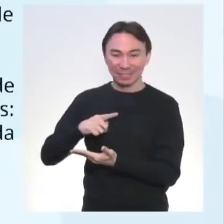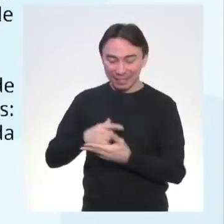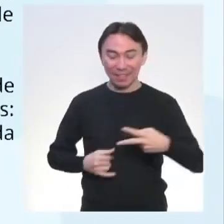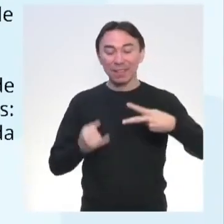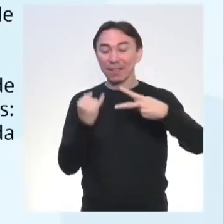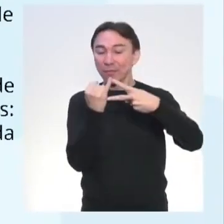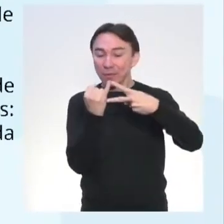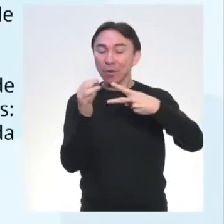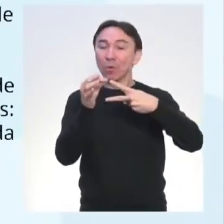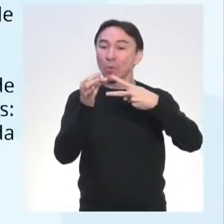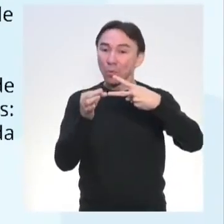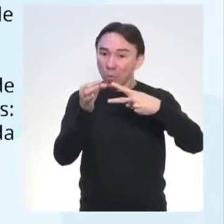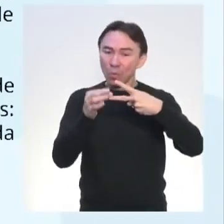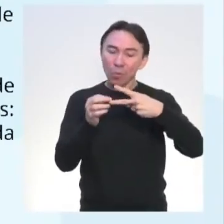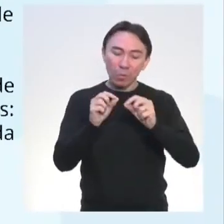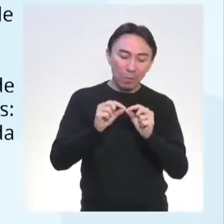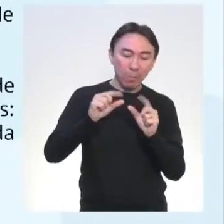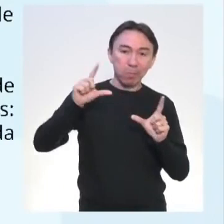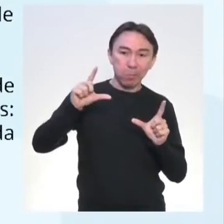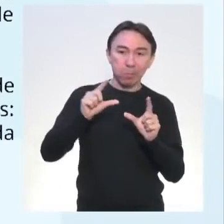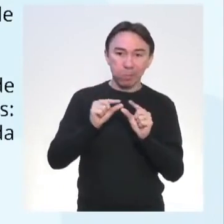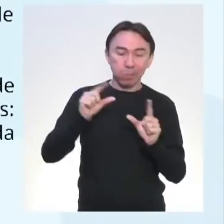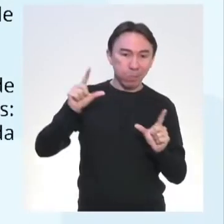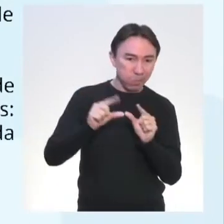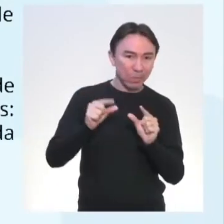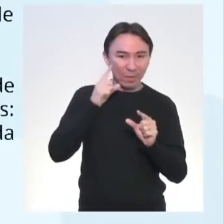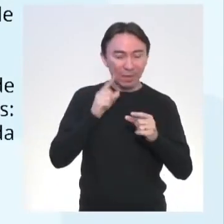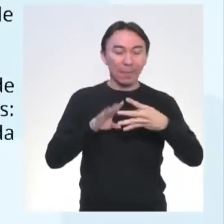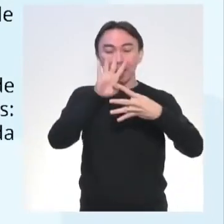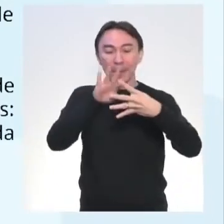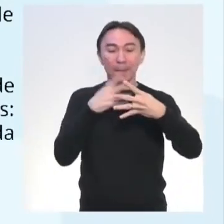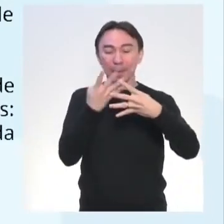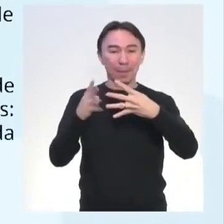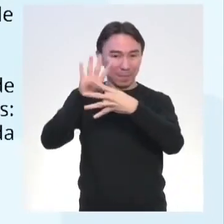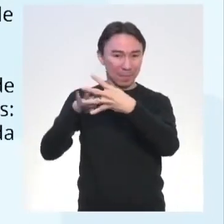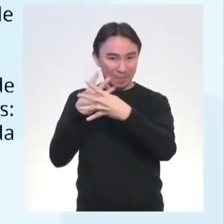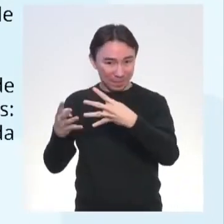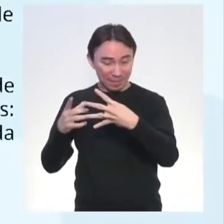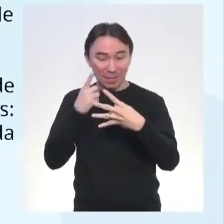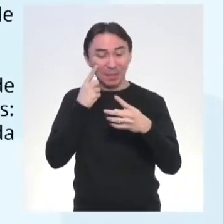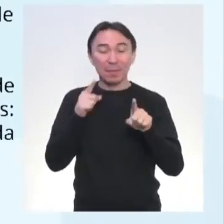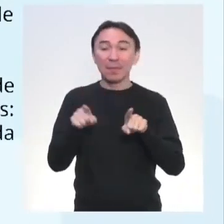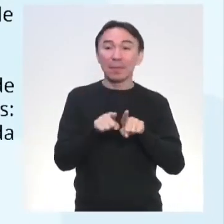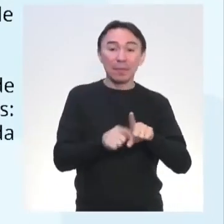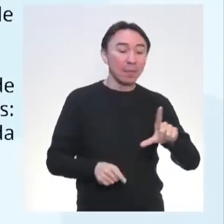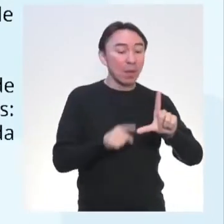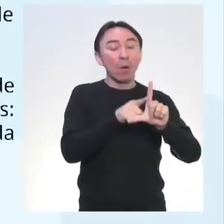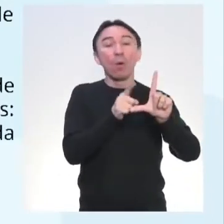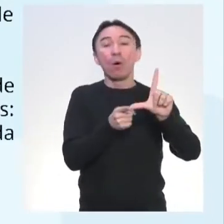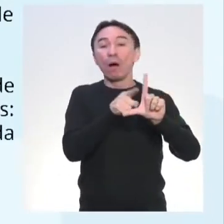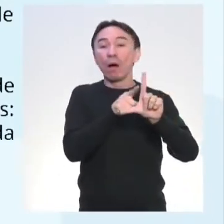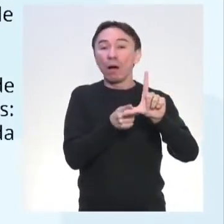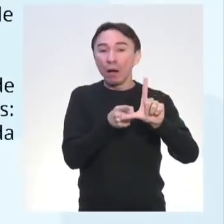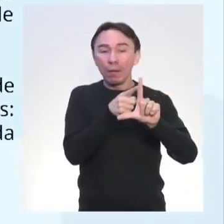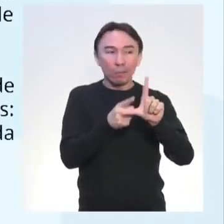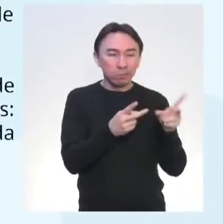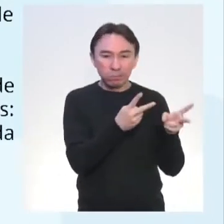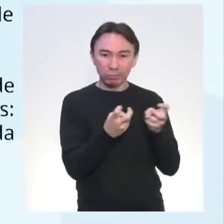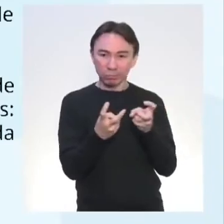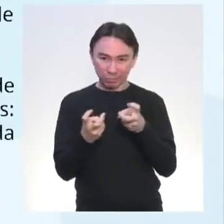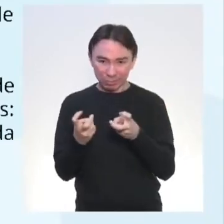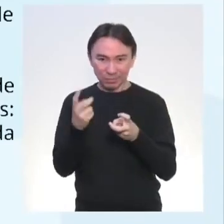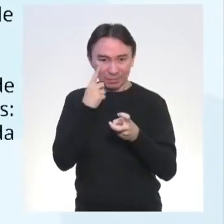poligonais em malhas quadriculadas, reconhecimento de congruência dos ângulos e da proporcionalidade dos